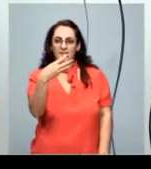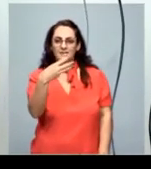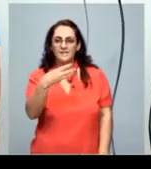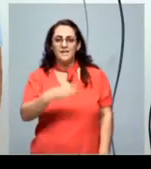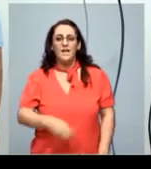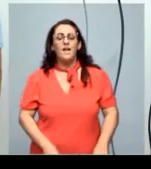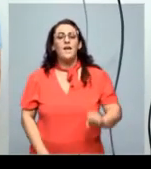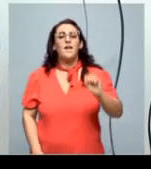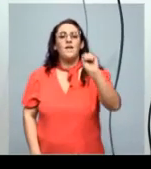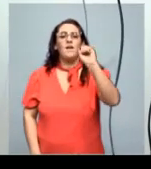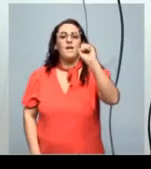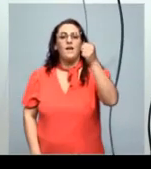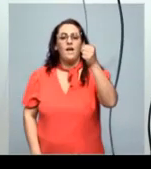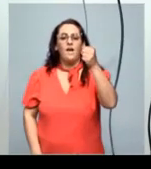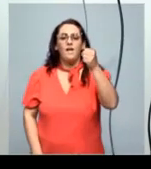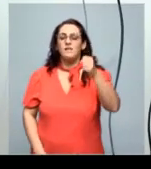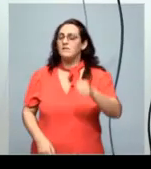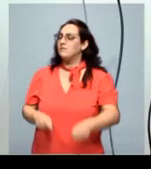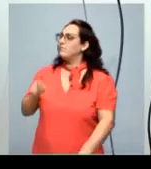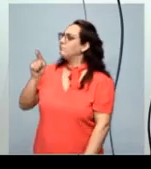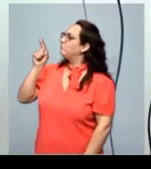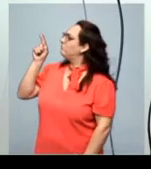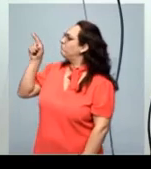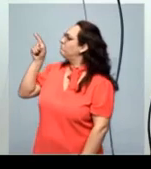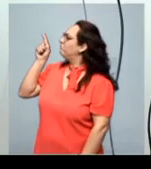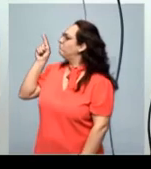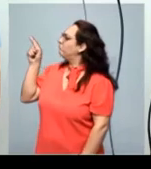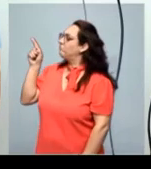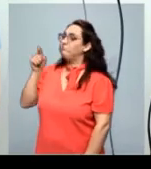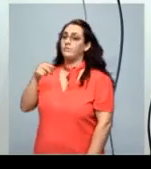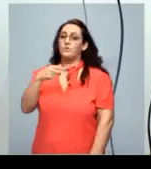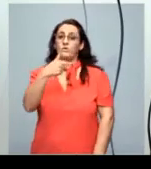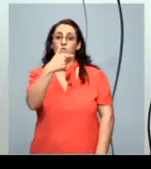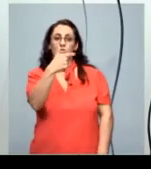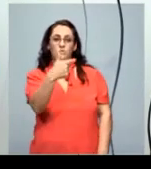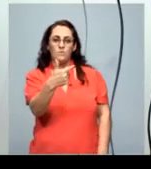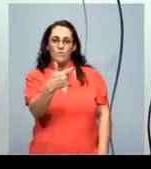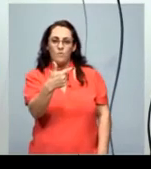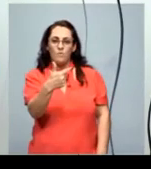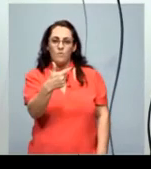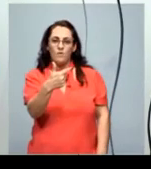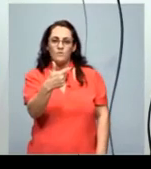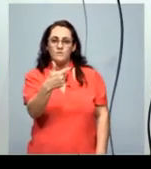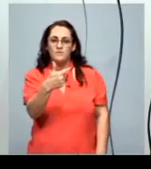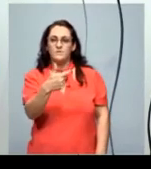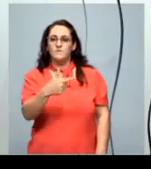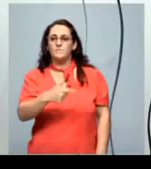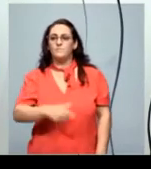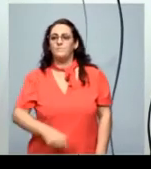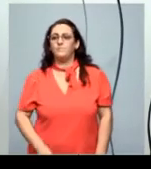A letra S repete 2 vezes.